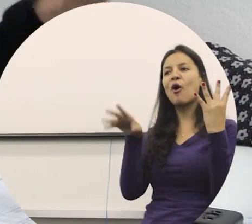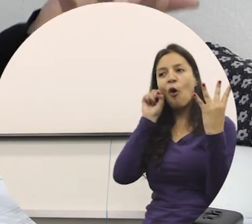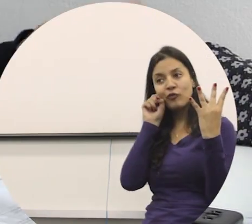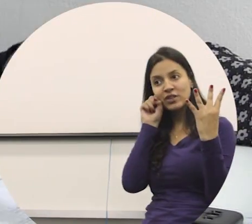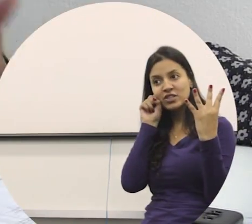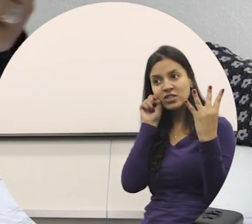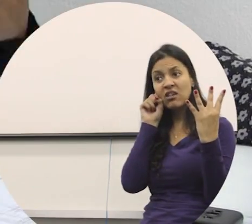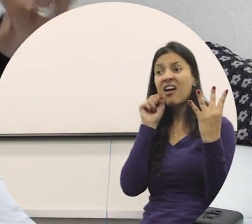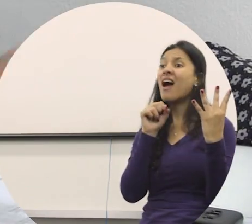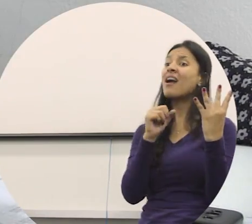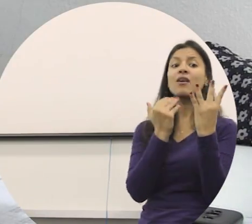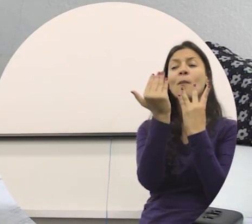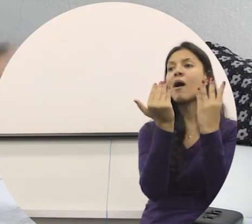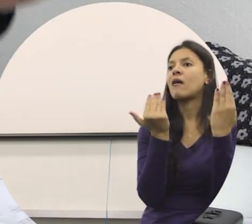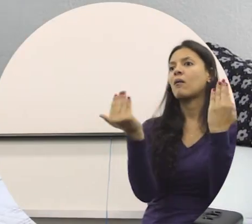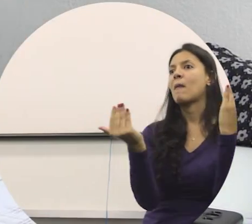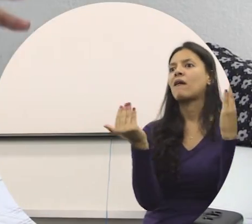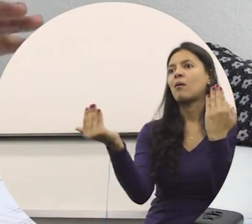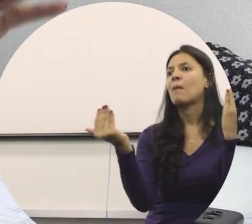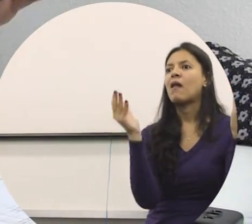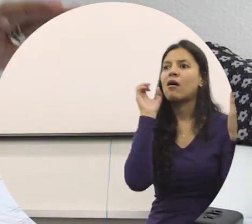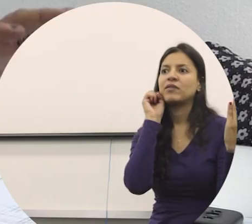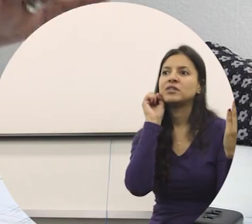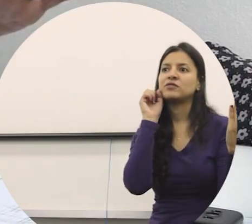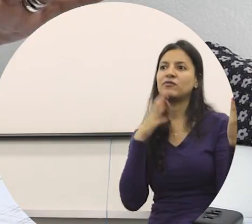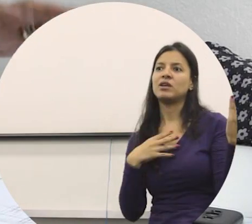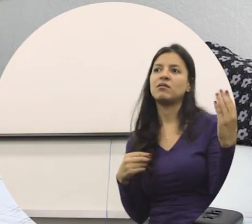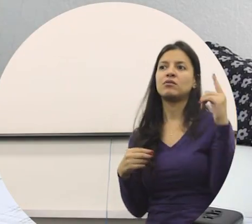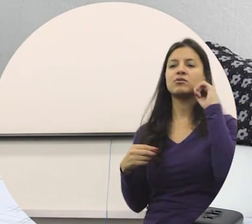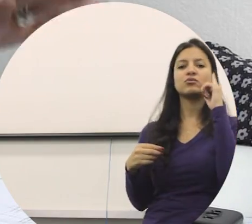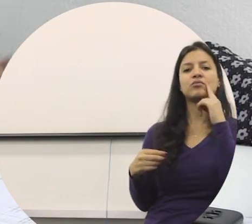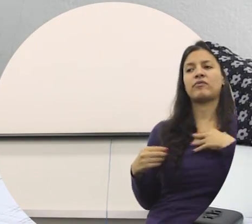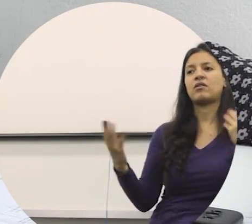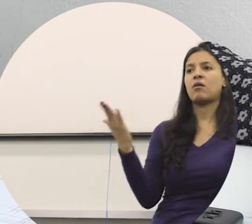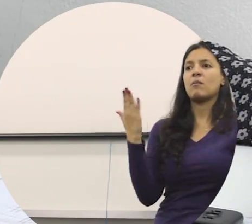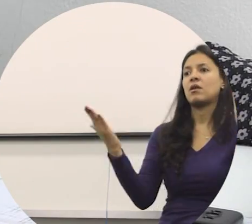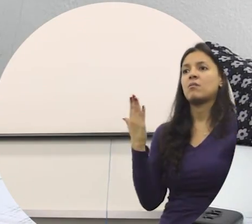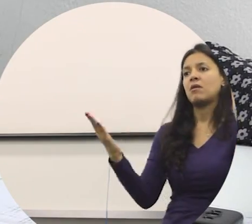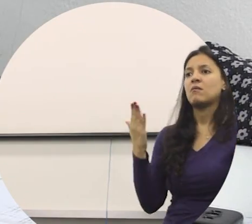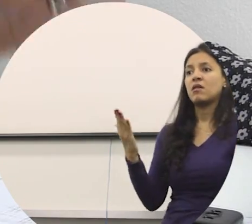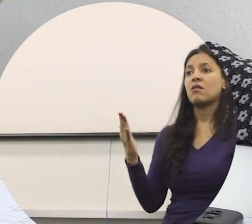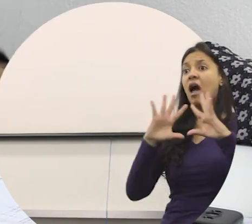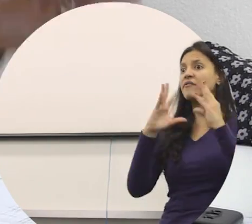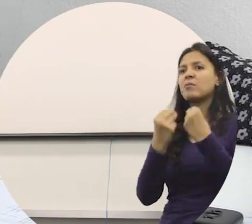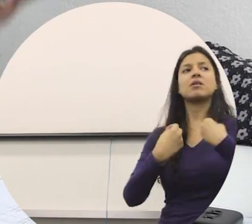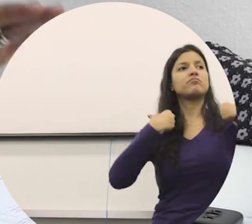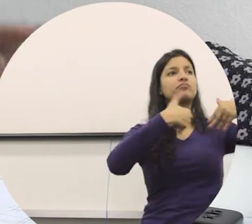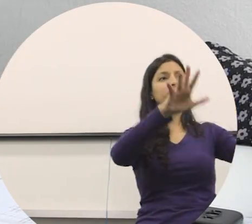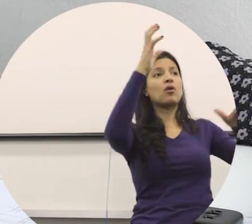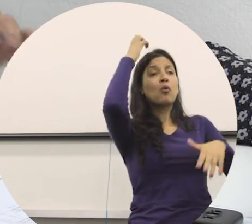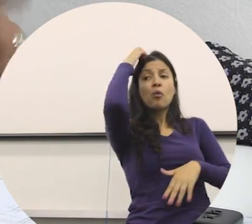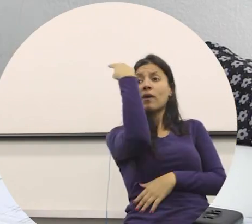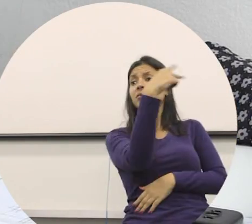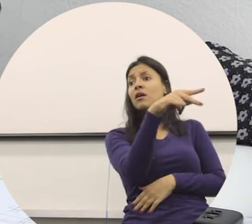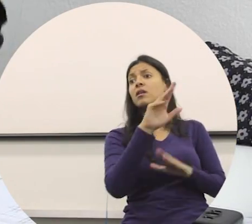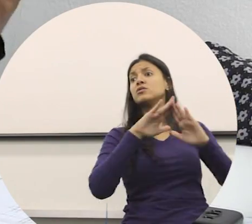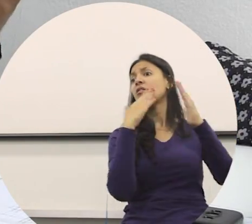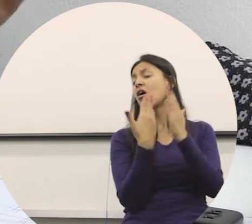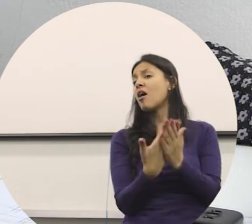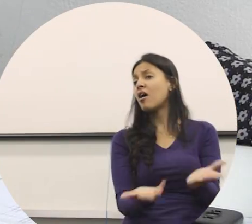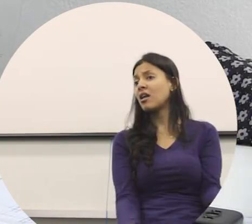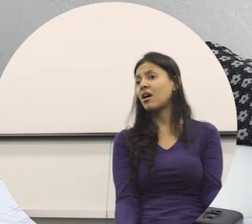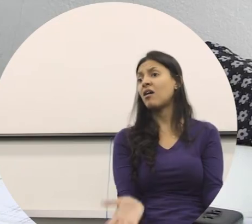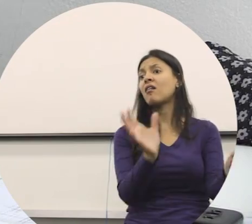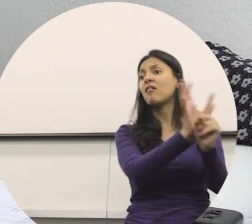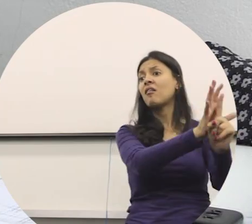correr atrás de um tempo, de um prejuízo que fica só depositado na escola. A escola tem a pressão, mas a